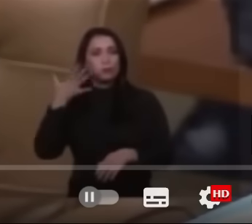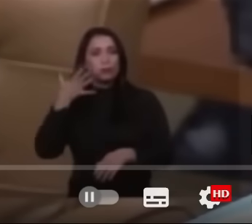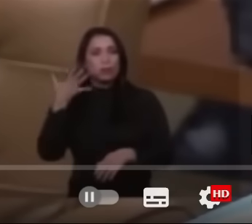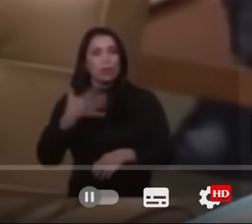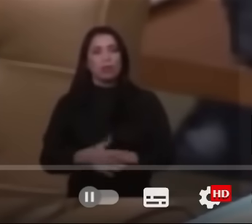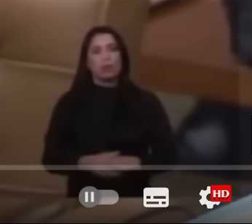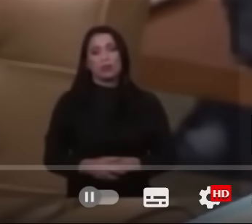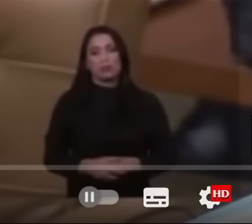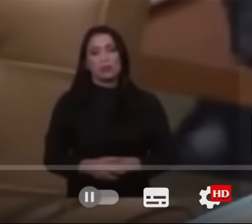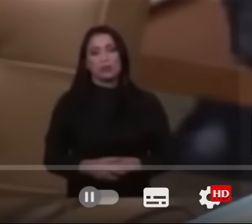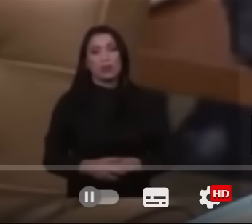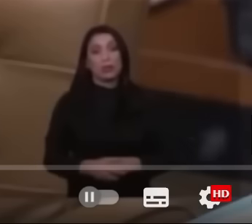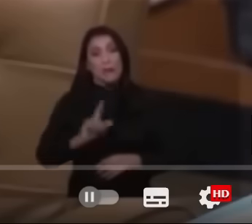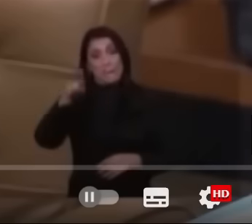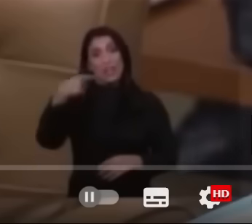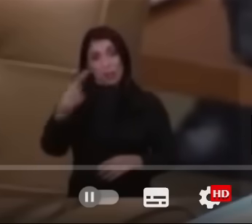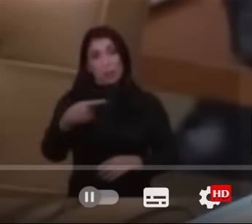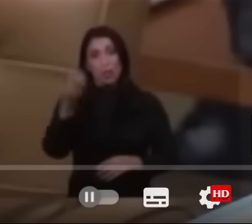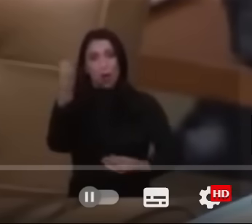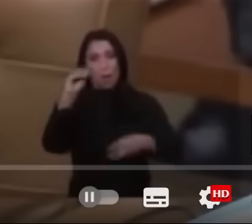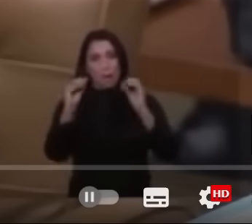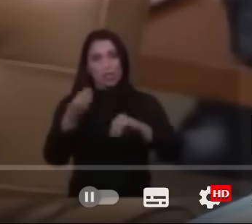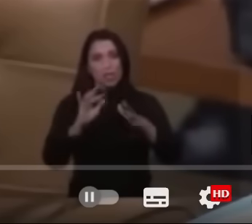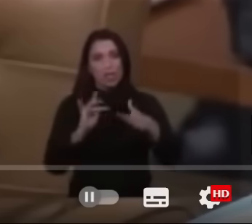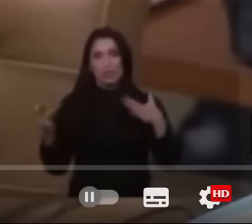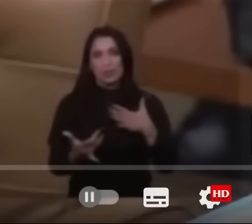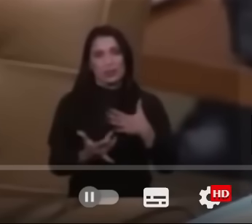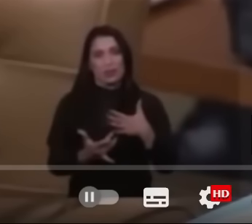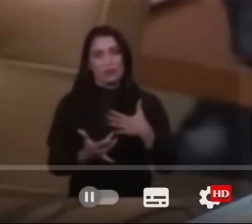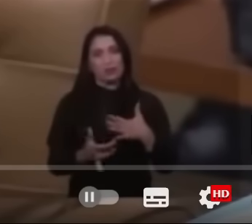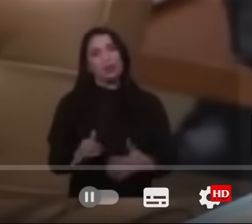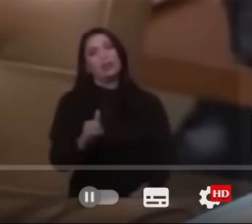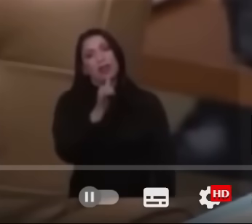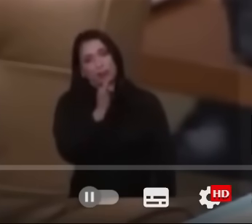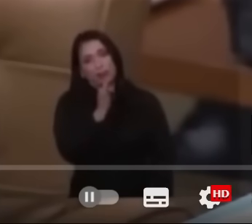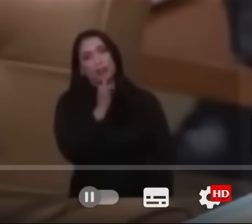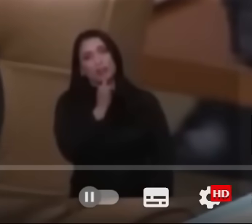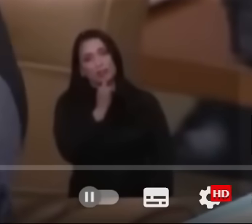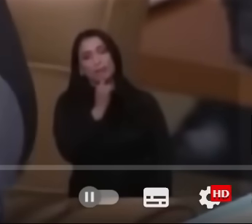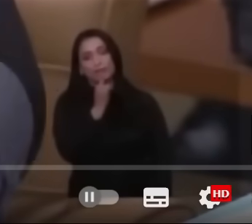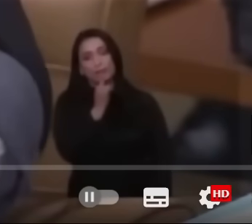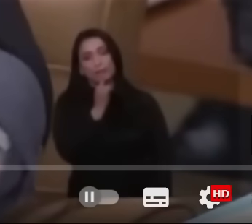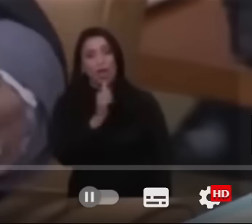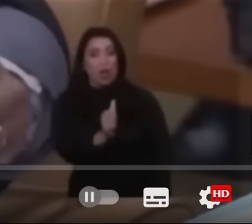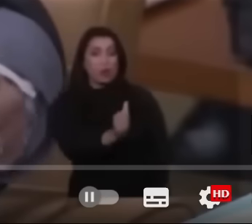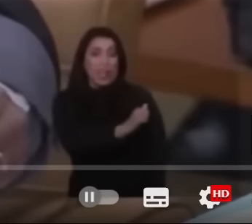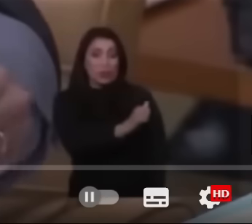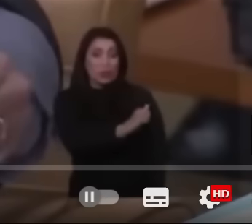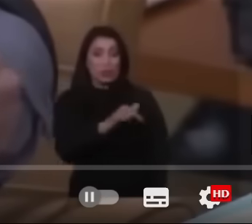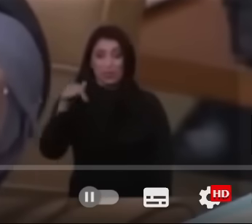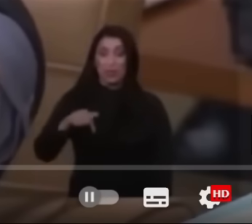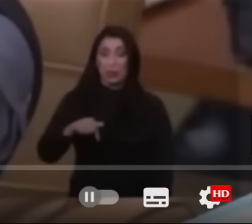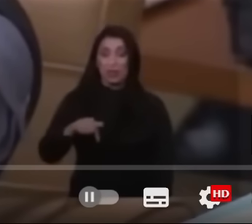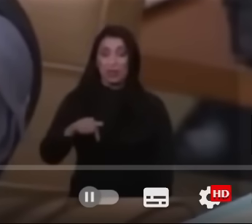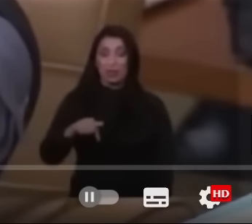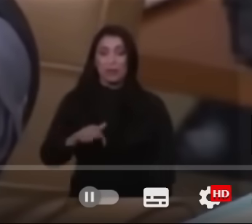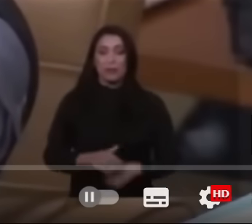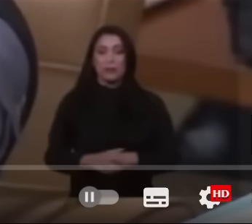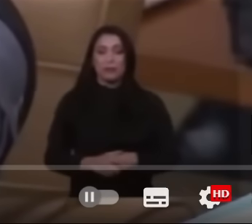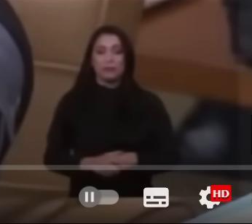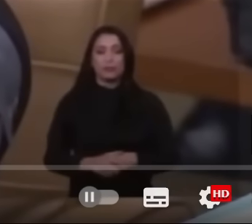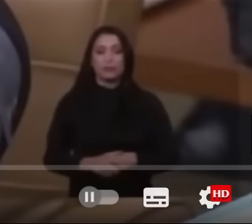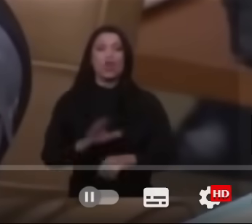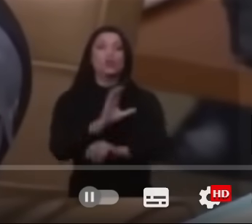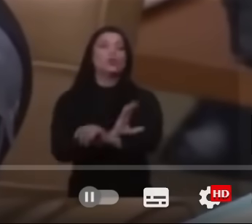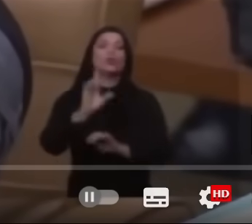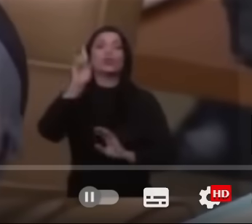Um discursinho para postar em redes sociais. Isso é muito triste. Os alunos que aqui se encontram, os alunos